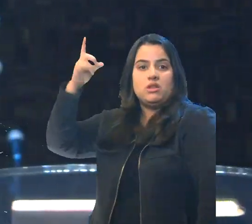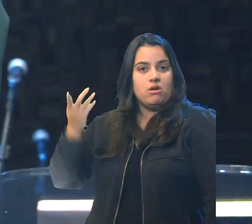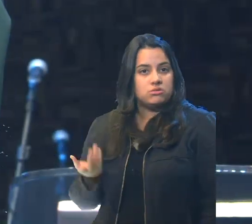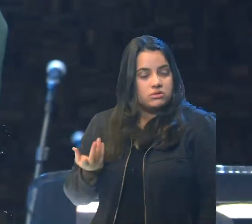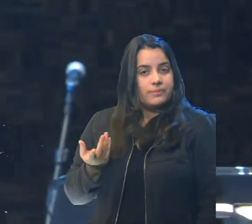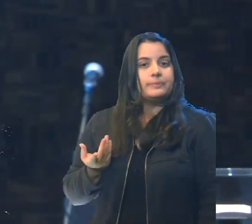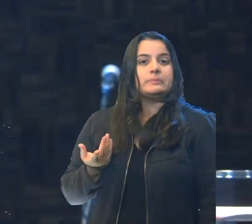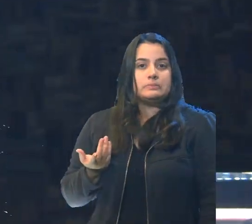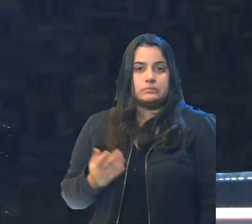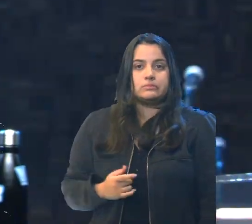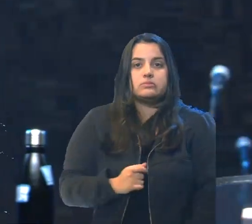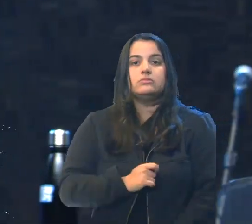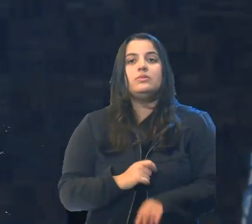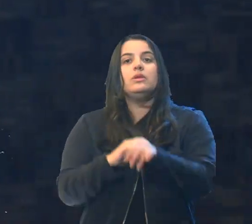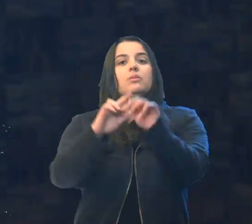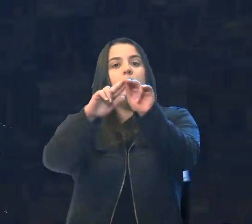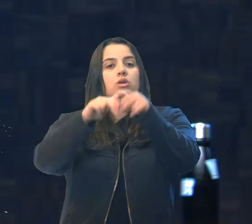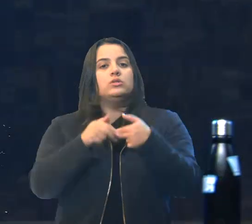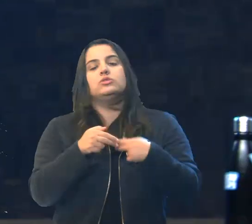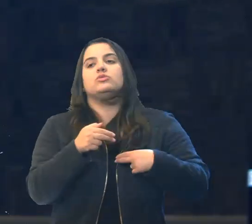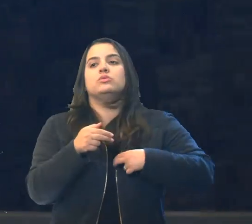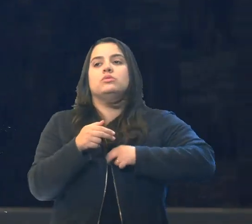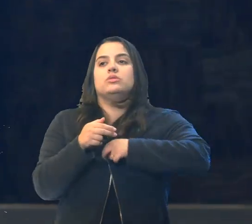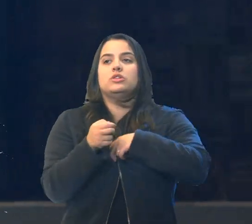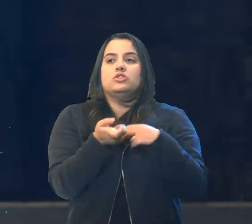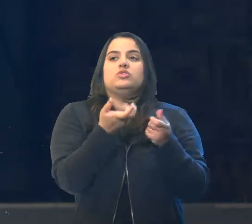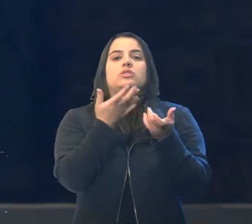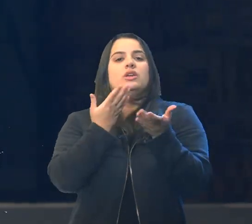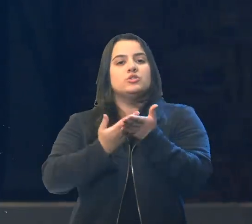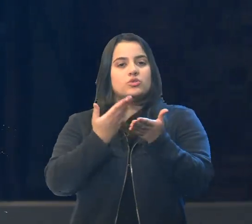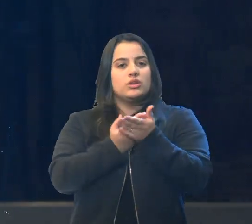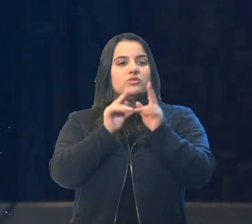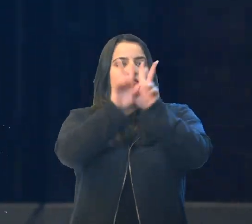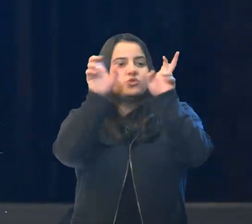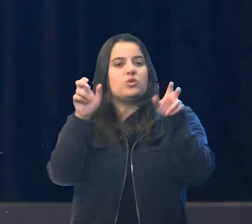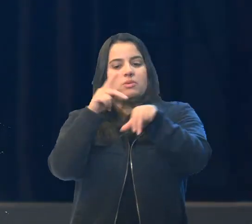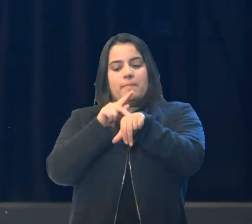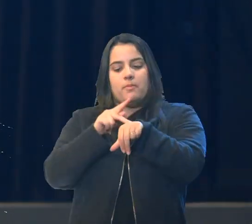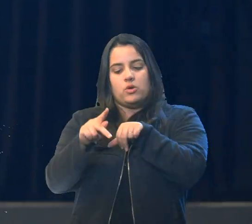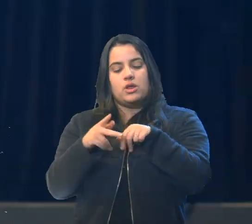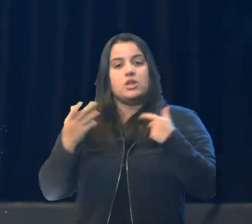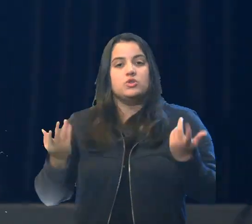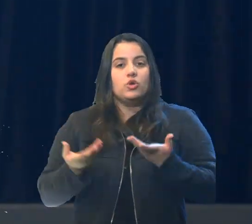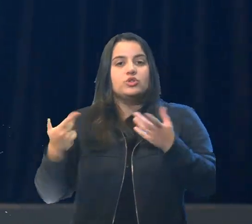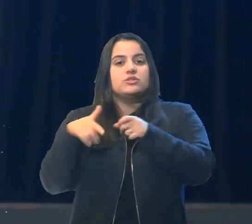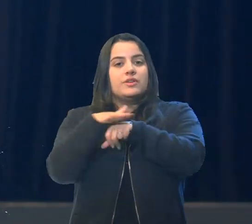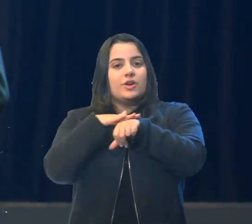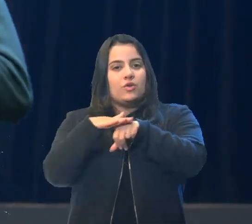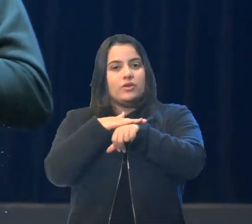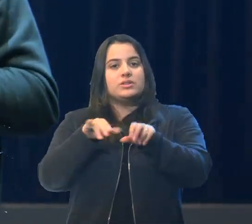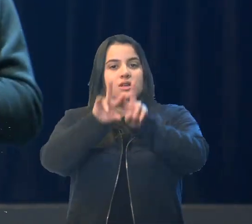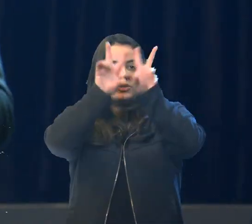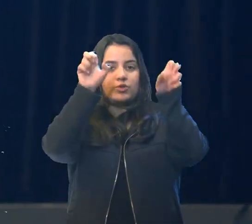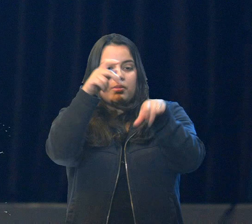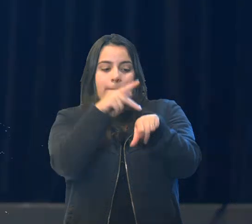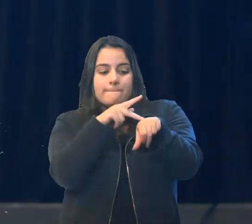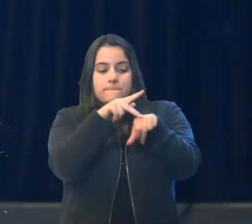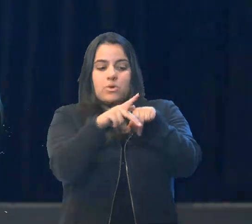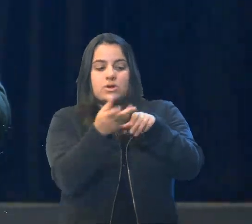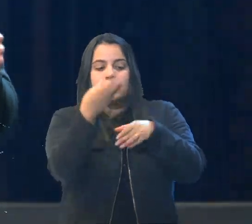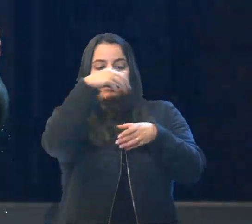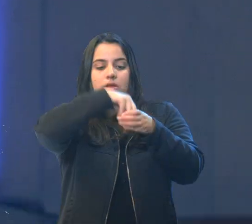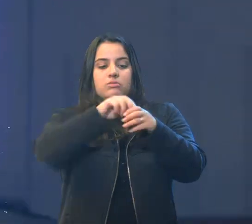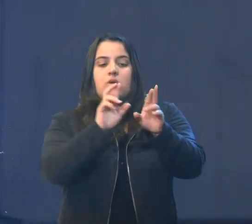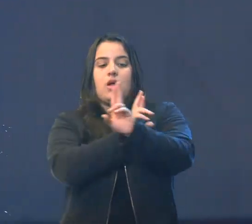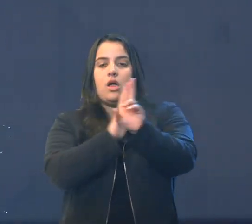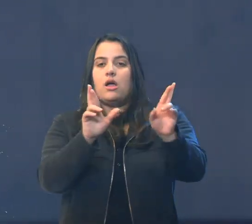santidade, e hoje a gente vai conversar sobre santidade nos nossos relacionamentos. E não, eu não